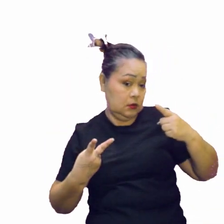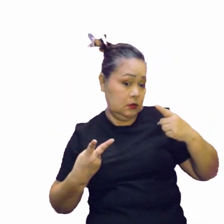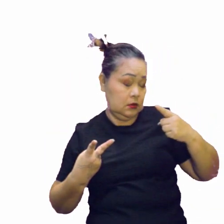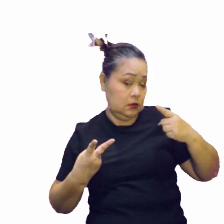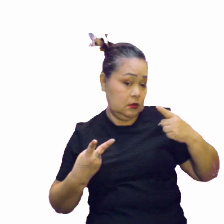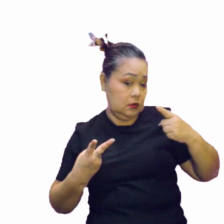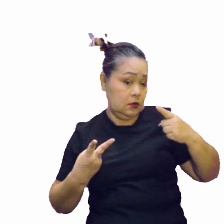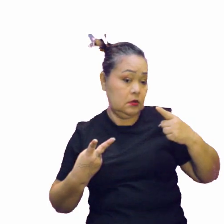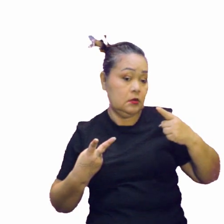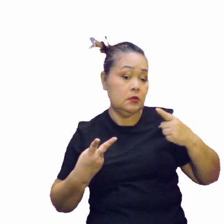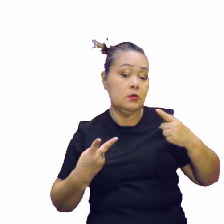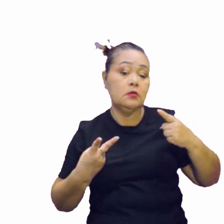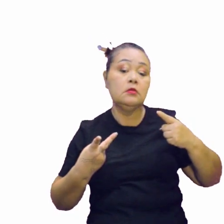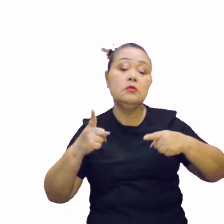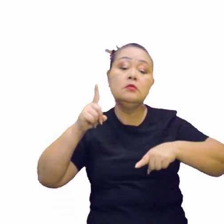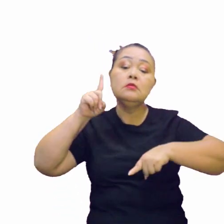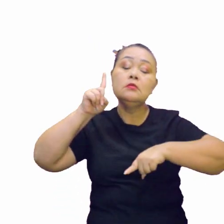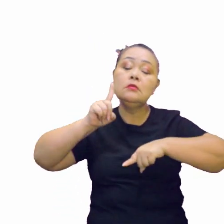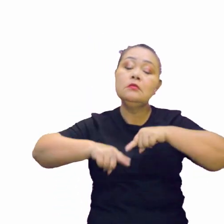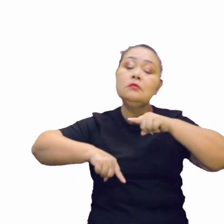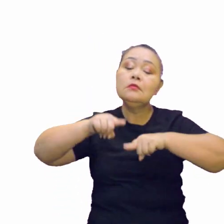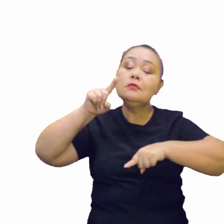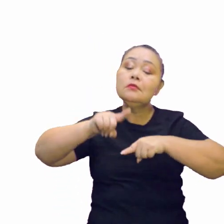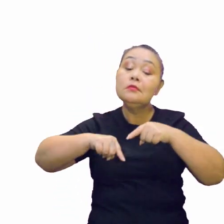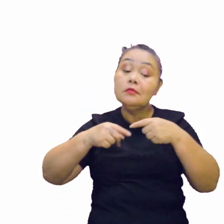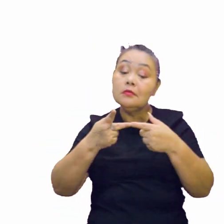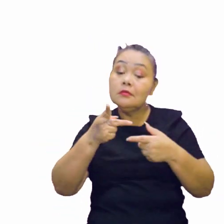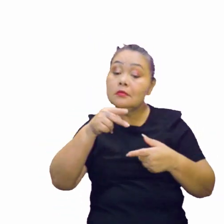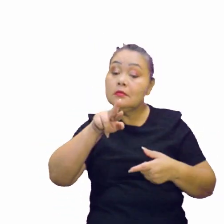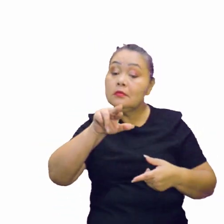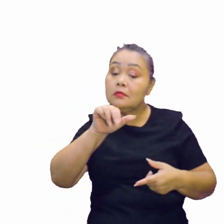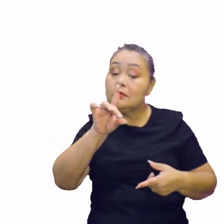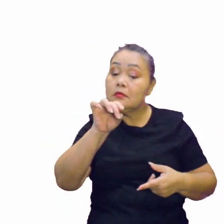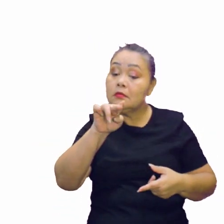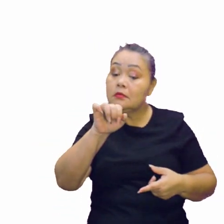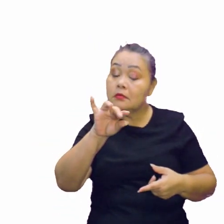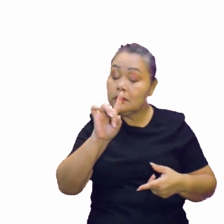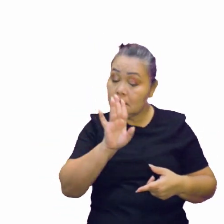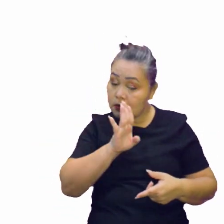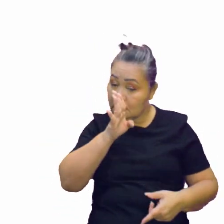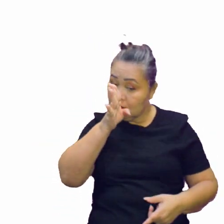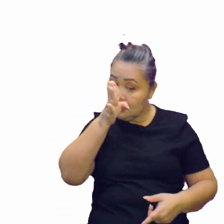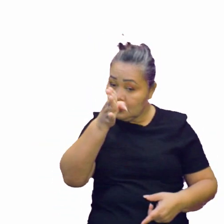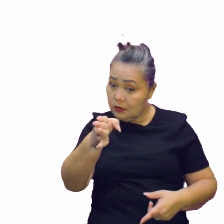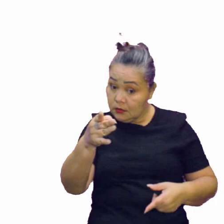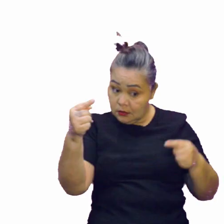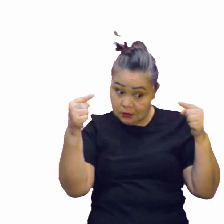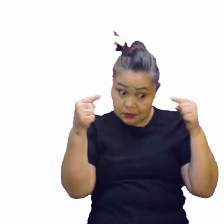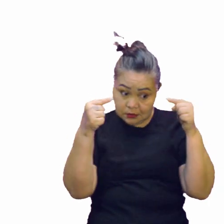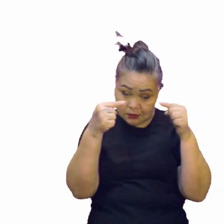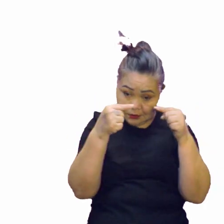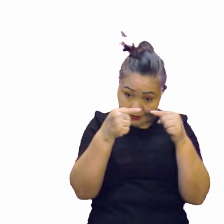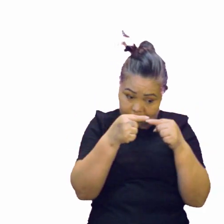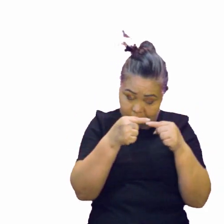ao produto mais diretamente proporcional